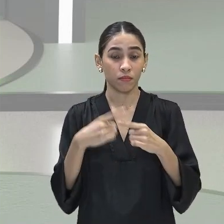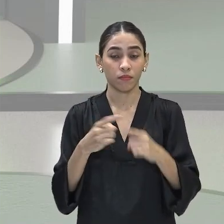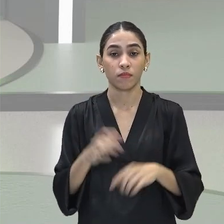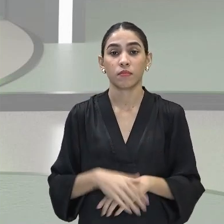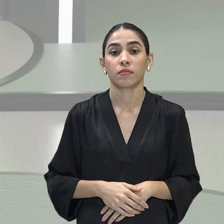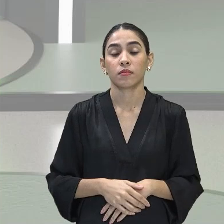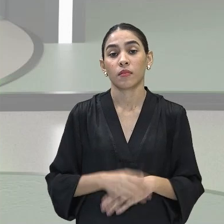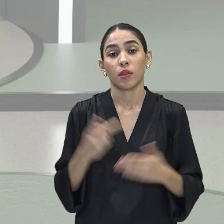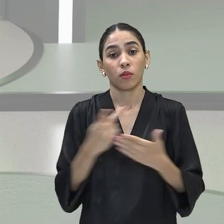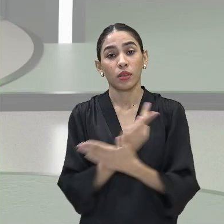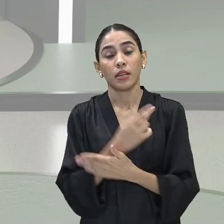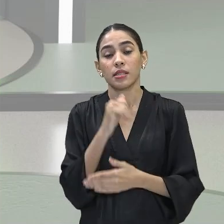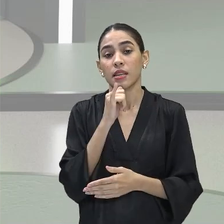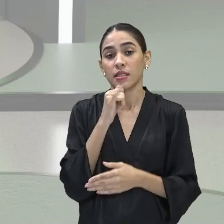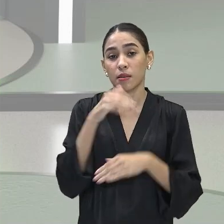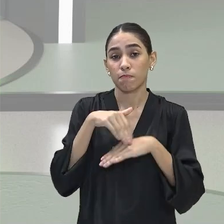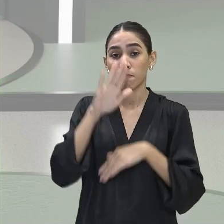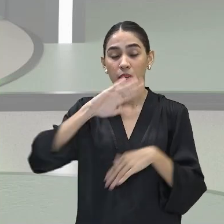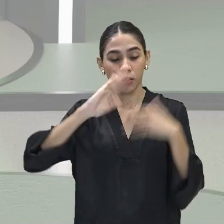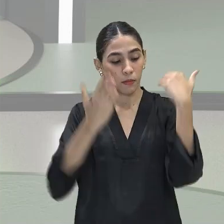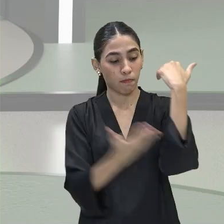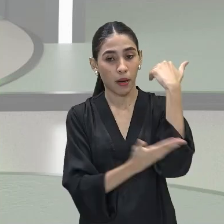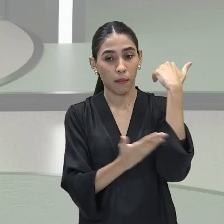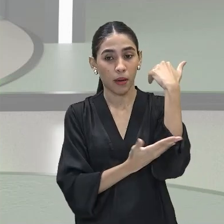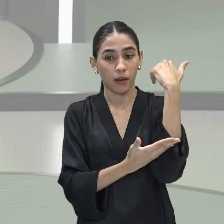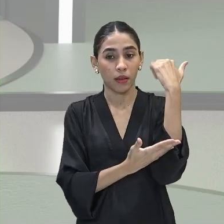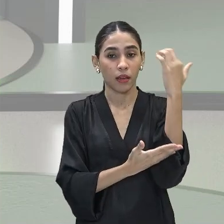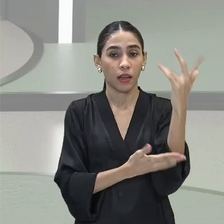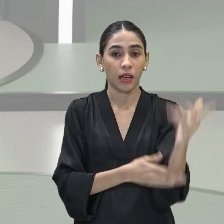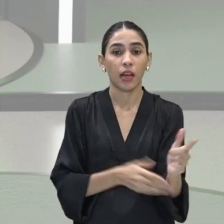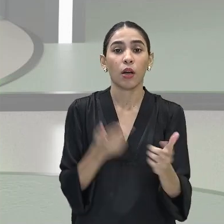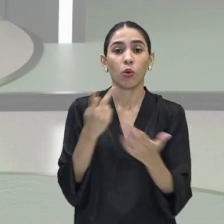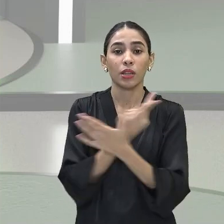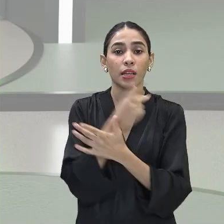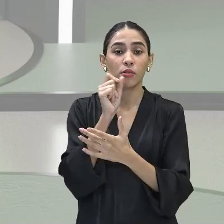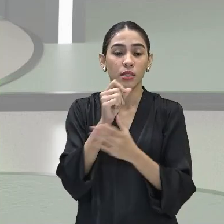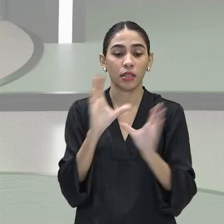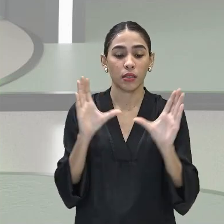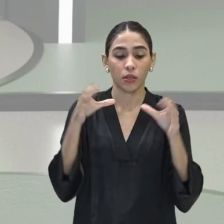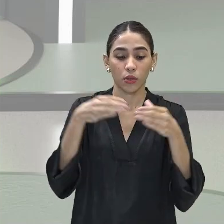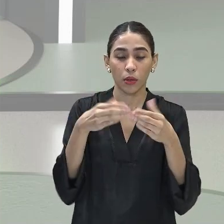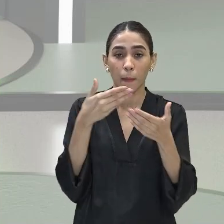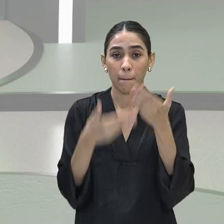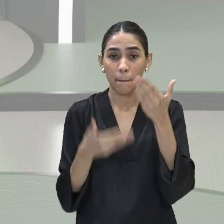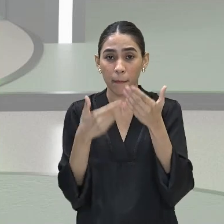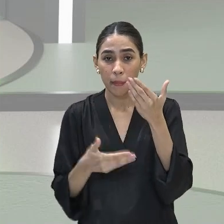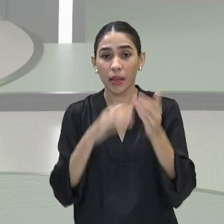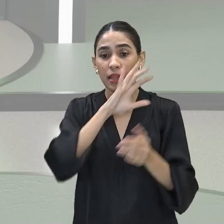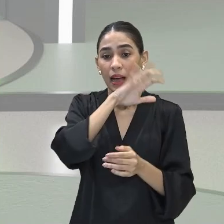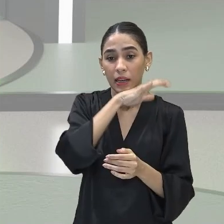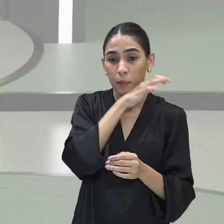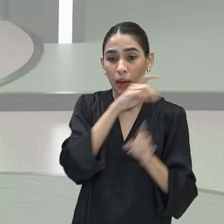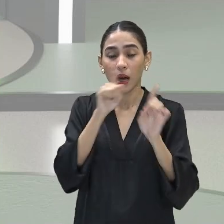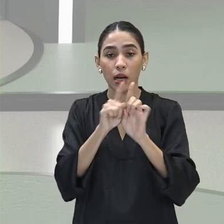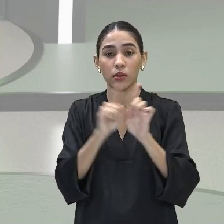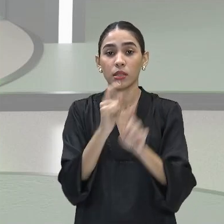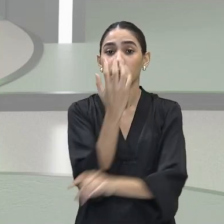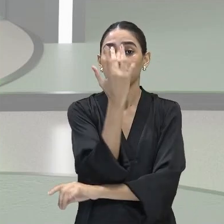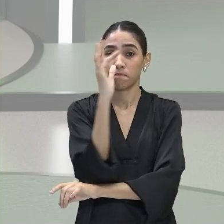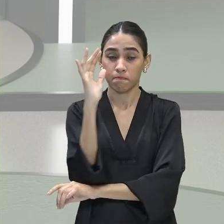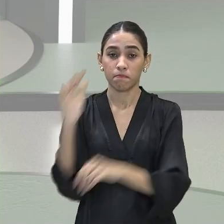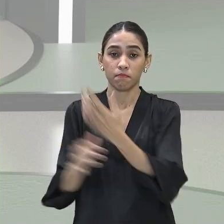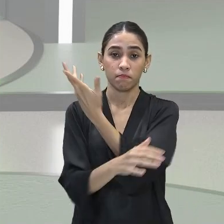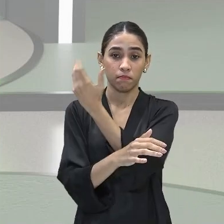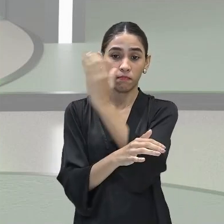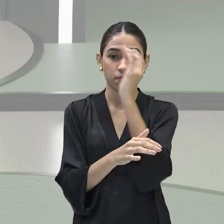Se ocorre ali mais desmatamento, ocorre ali a perda de biodiversidade, né? Tanto animal quanto vegetal,